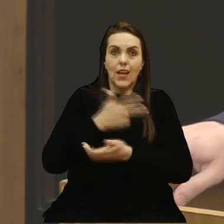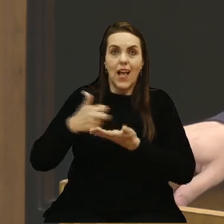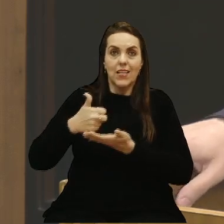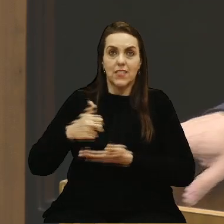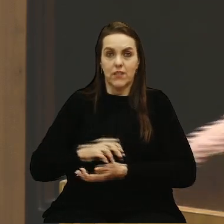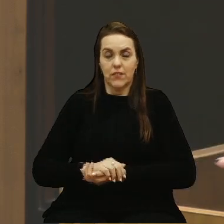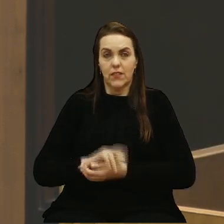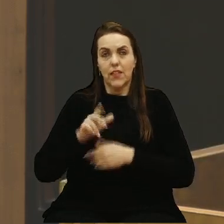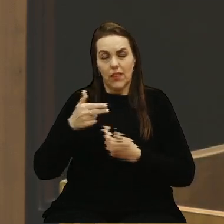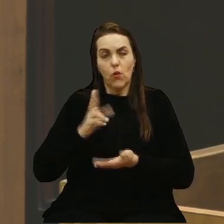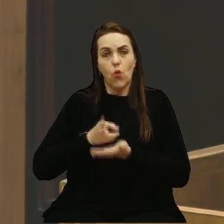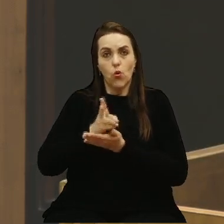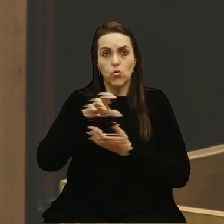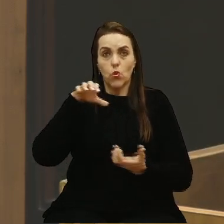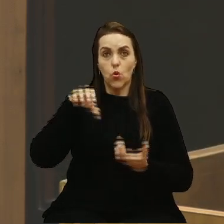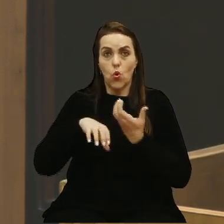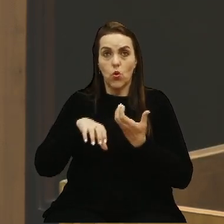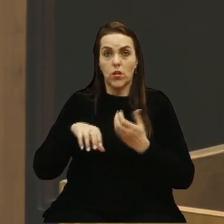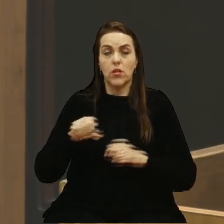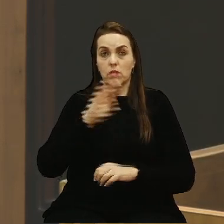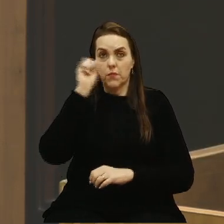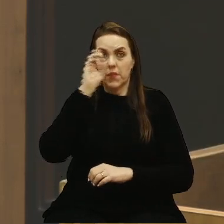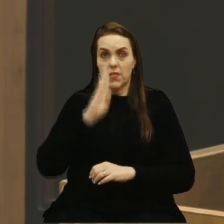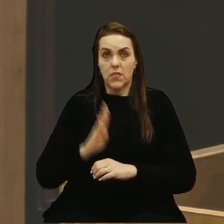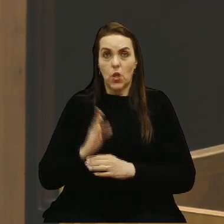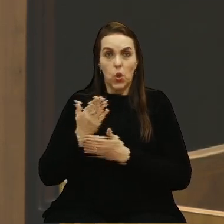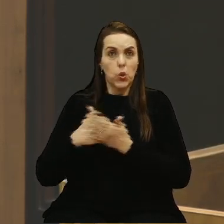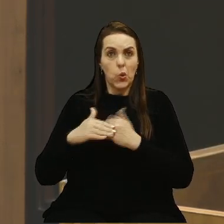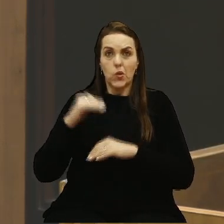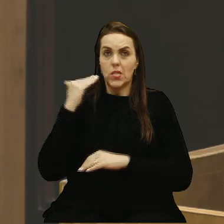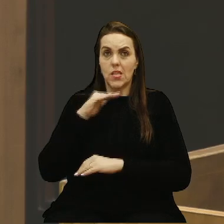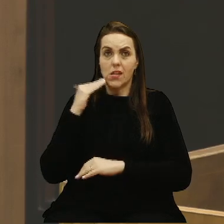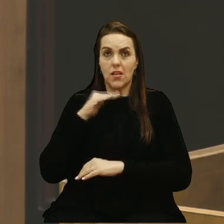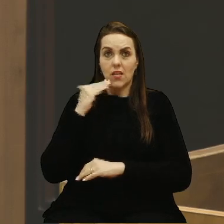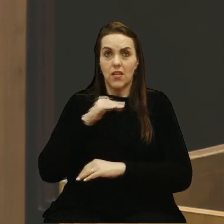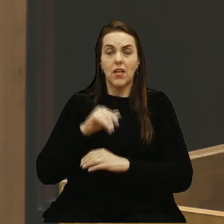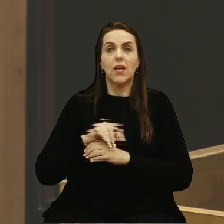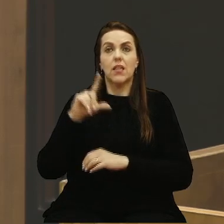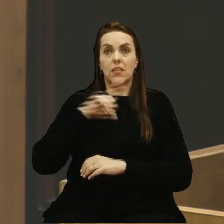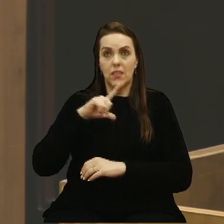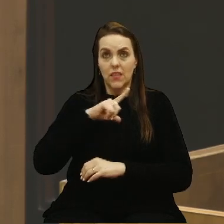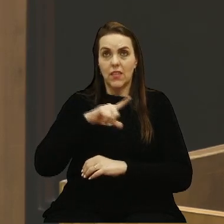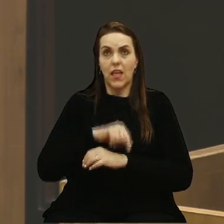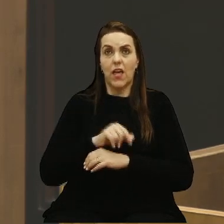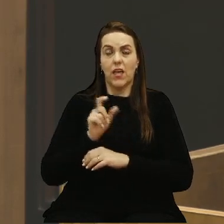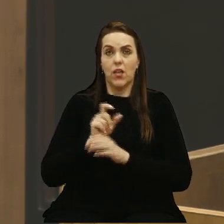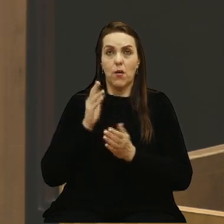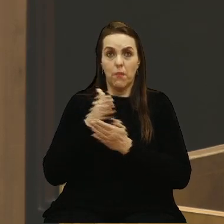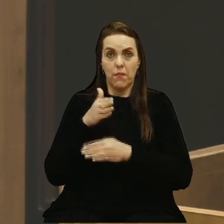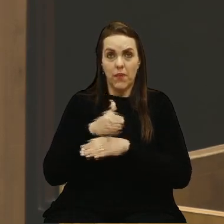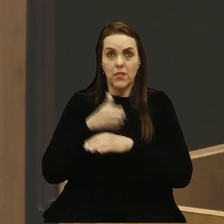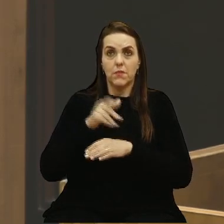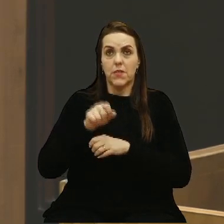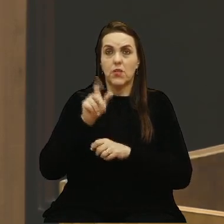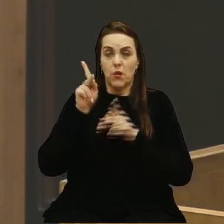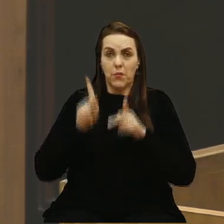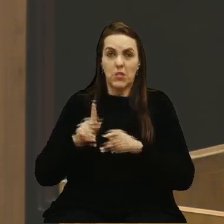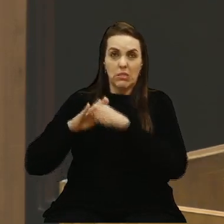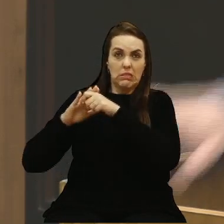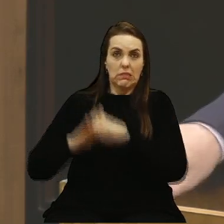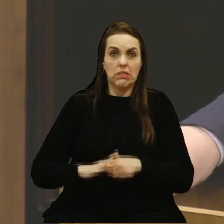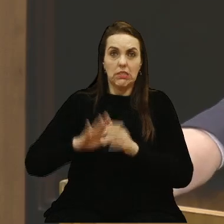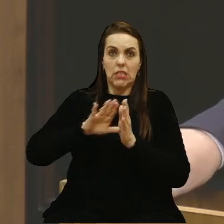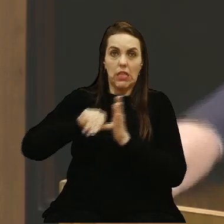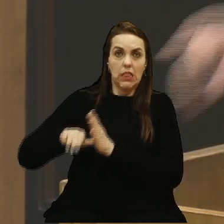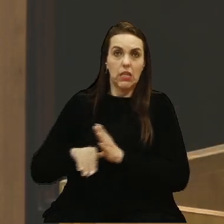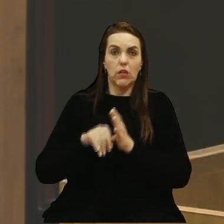Então seguimos com o Congresso Nacional Brasileiro, com todos os defeitos, composto por uma parcela significativa de achacador, de